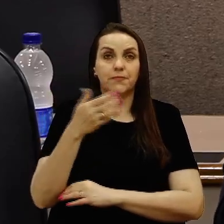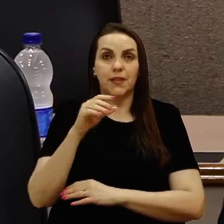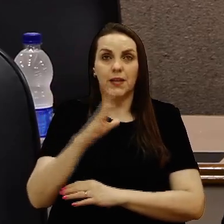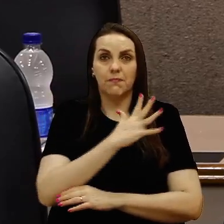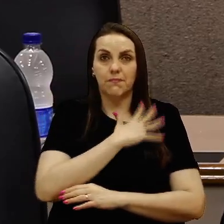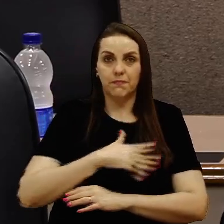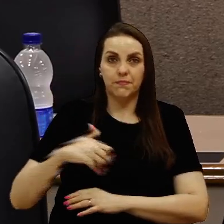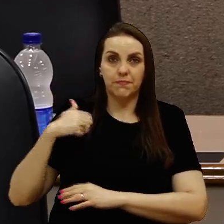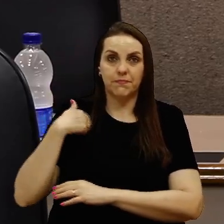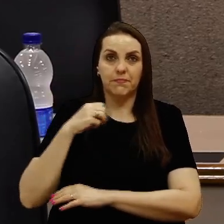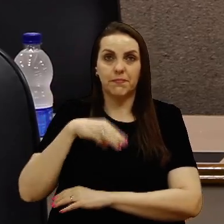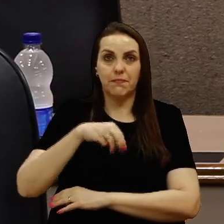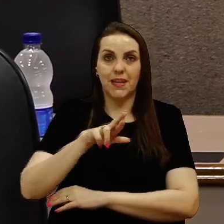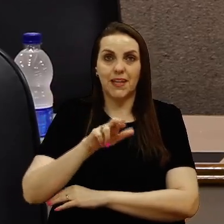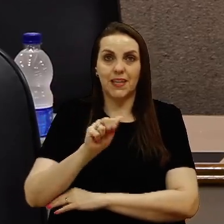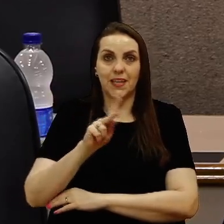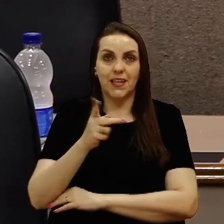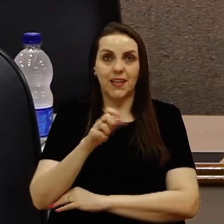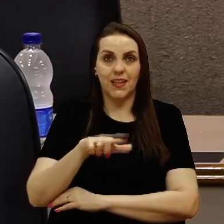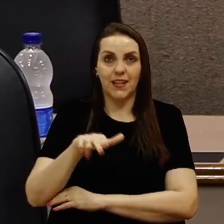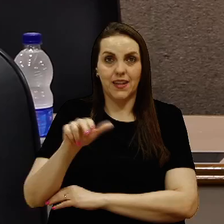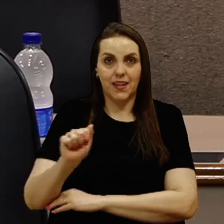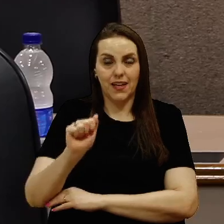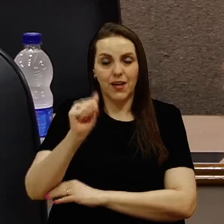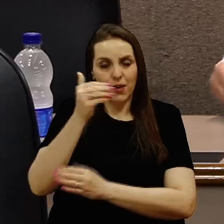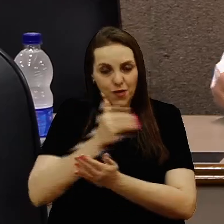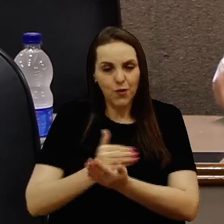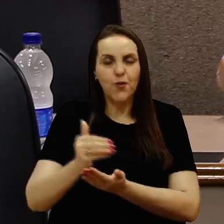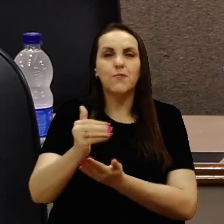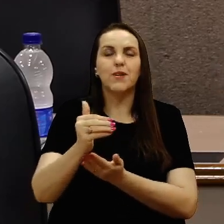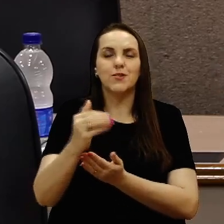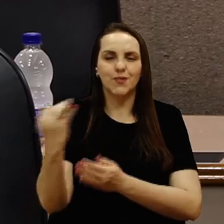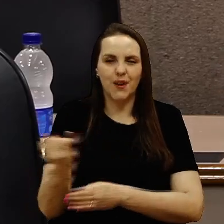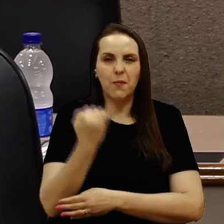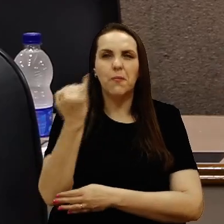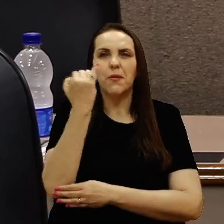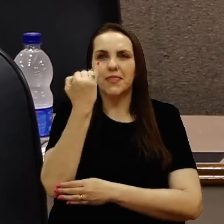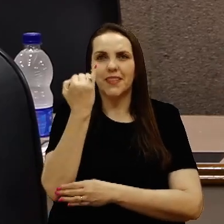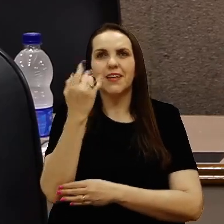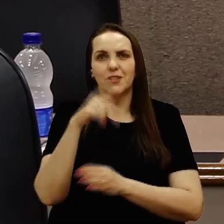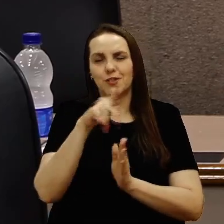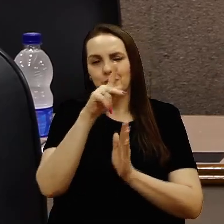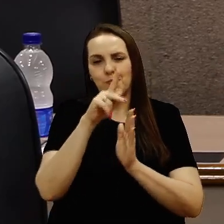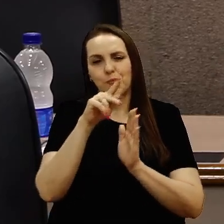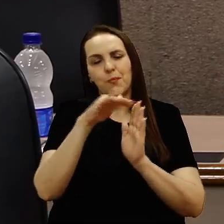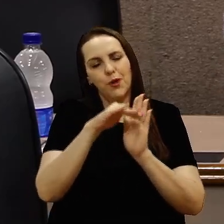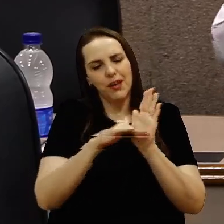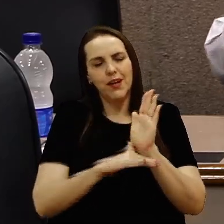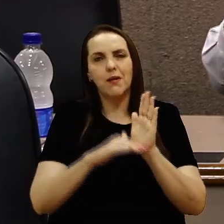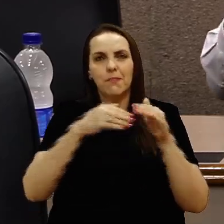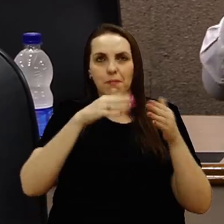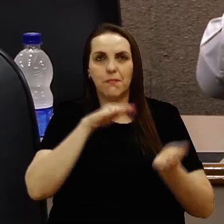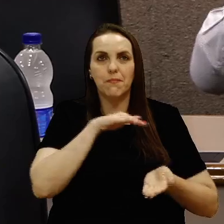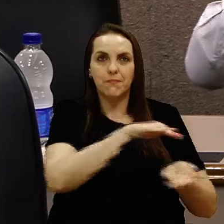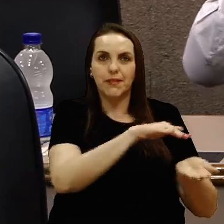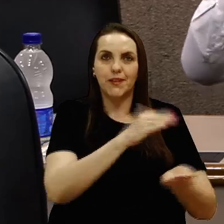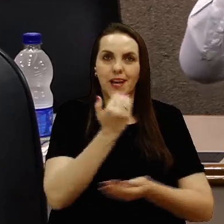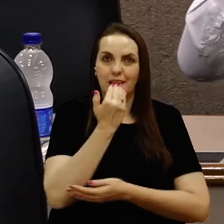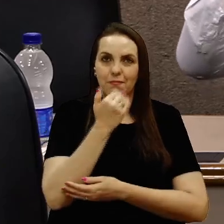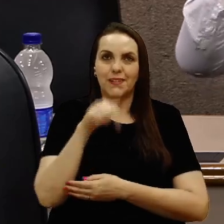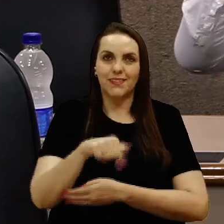Sartori, foi uma das precursoras para este importante programa na nossa Caxias do Sul. Era isso,